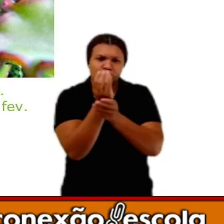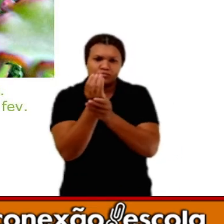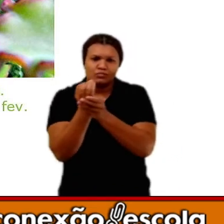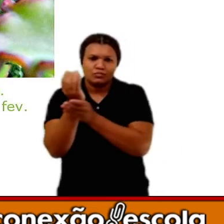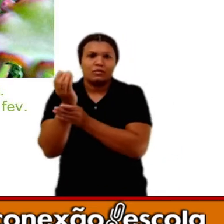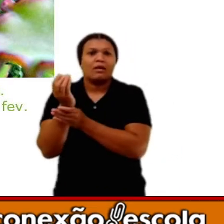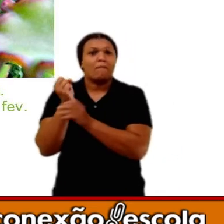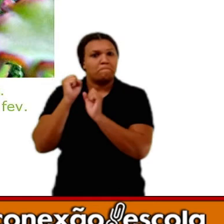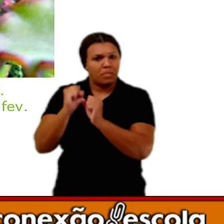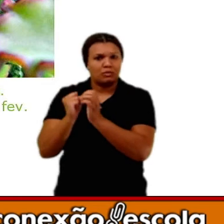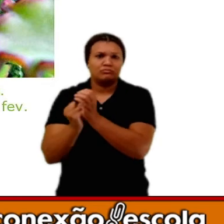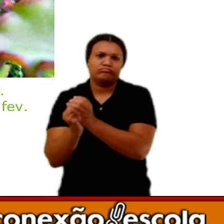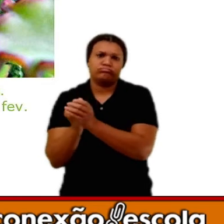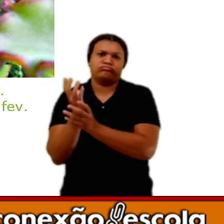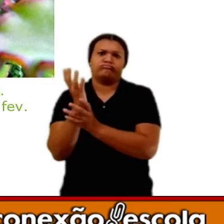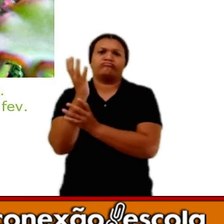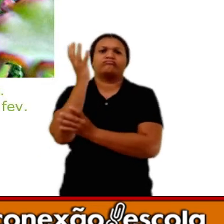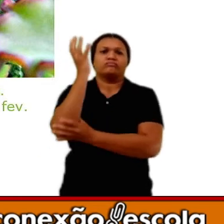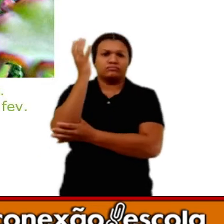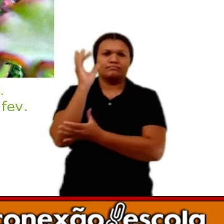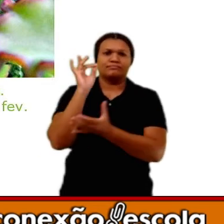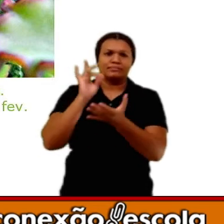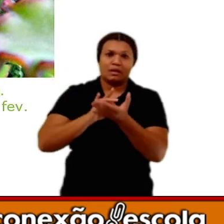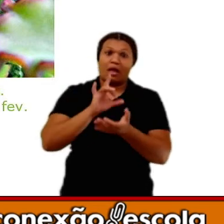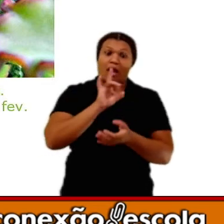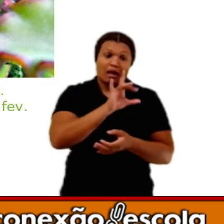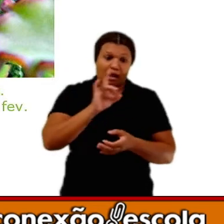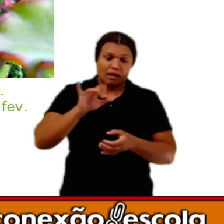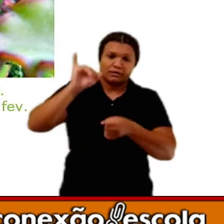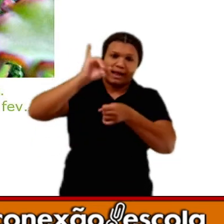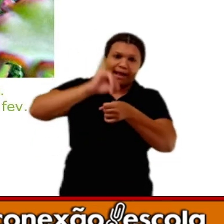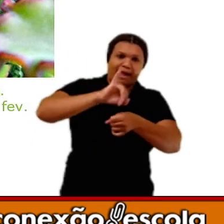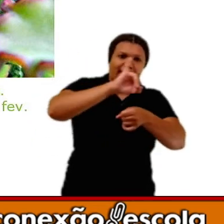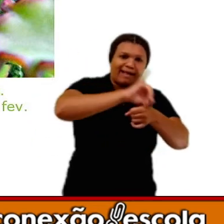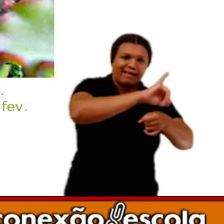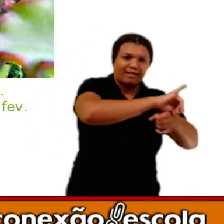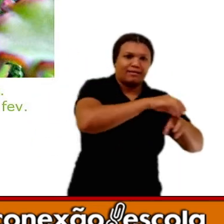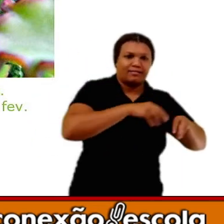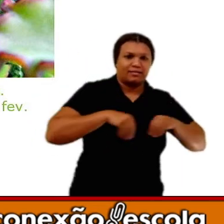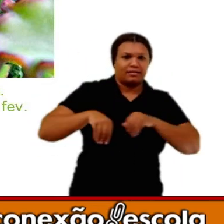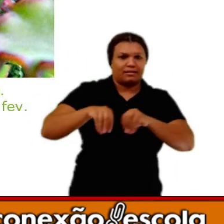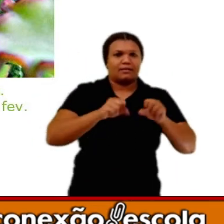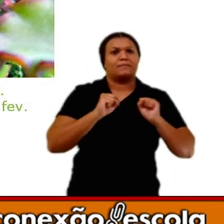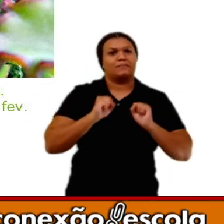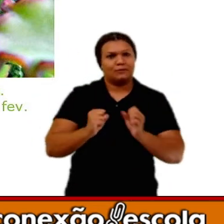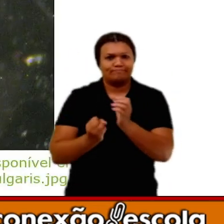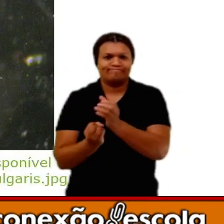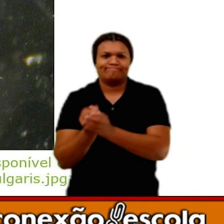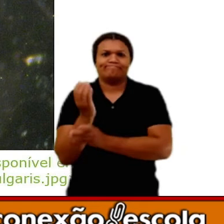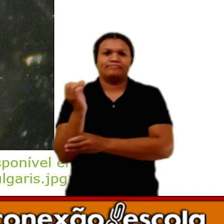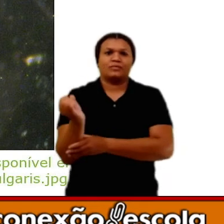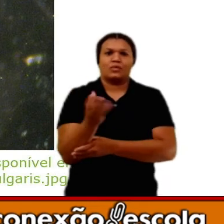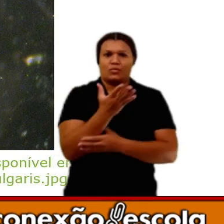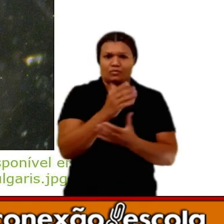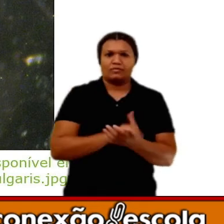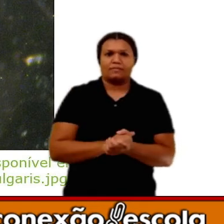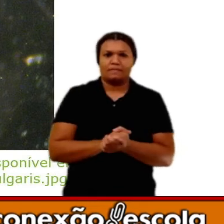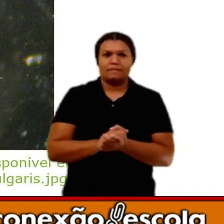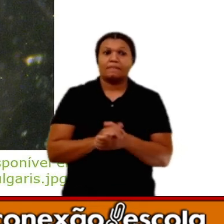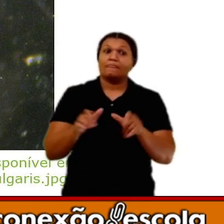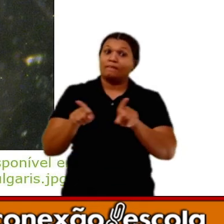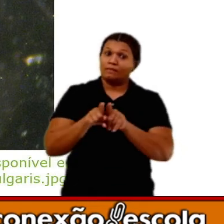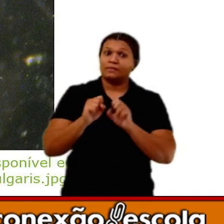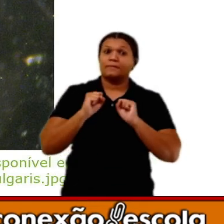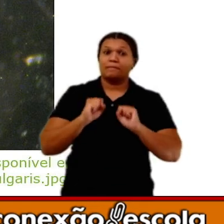indivíduo. Então, cada pedacinho desse aqui que cai no solo pode dar origem a uma nova plantinha. O brotamento também